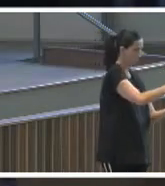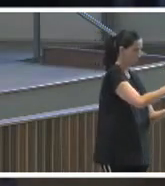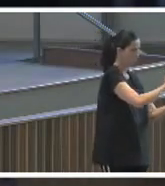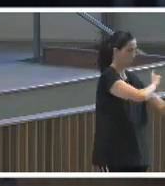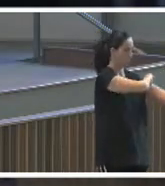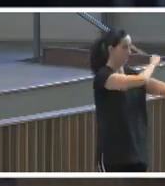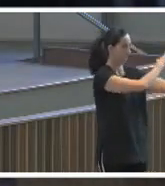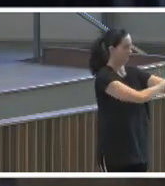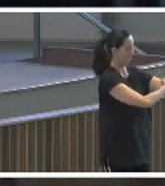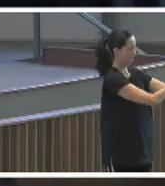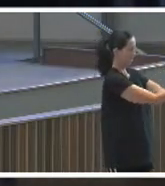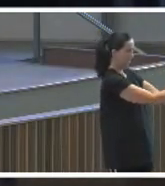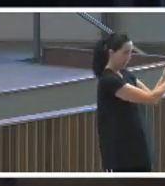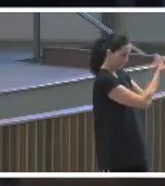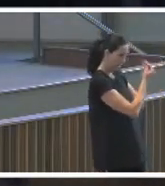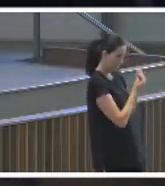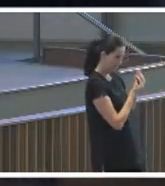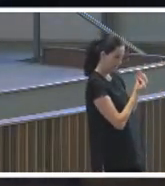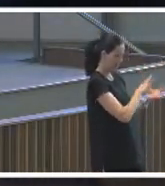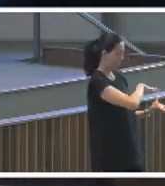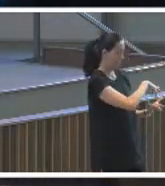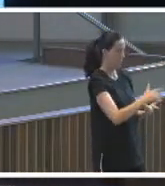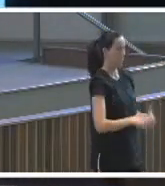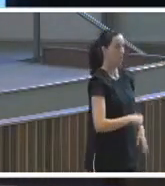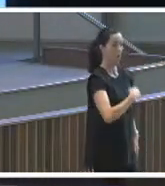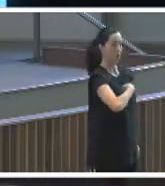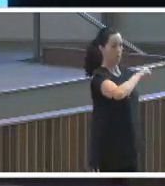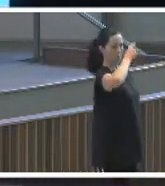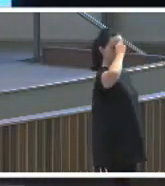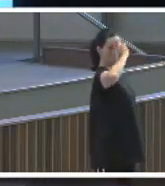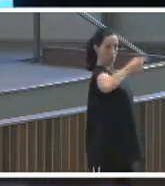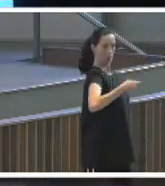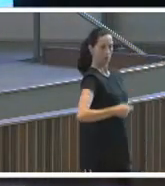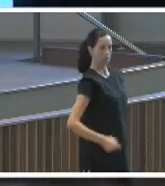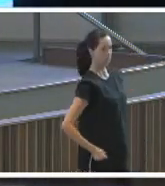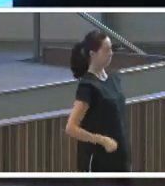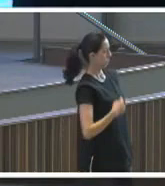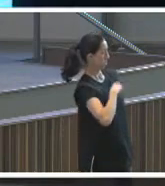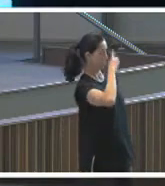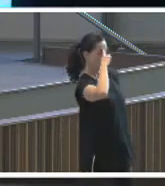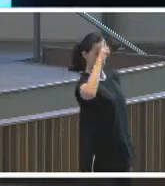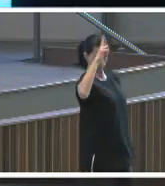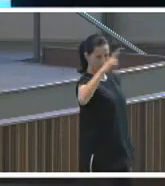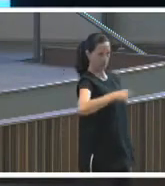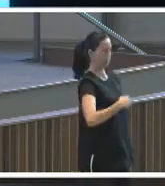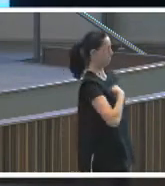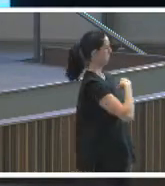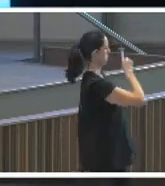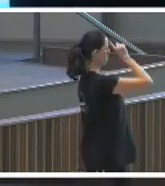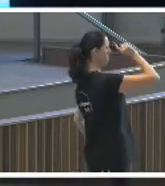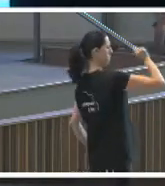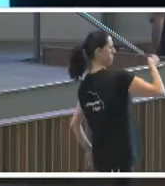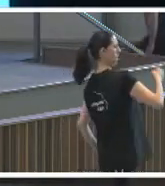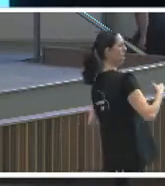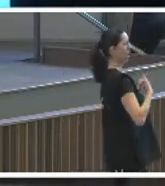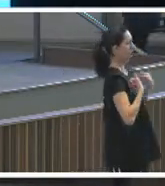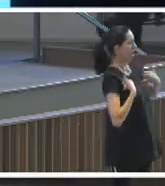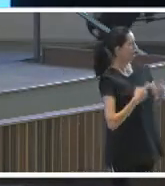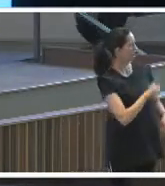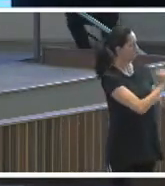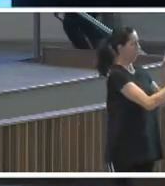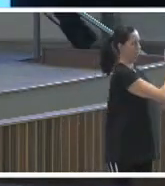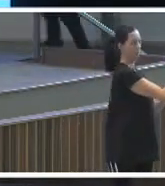Quando a gente fala em autoridade do mundo, é quem manda, não é? Agora, quando a gente fala em autoridade espiritual, é